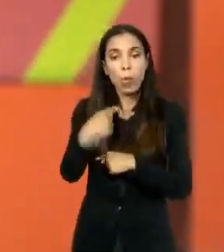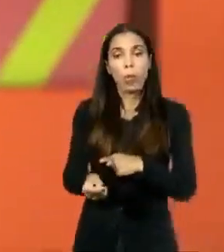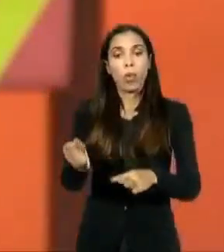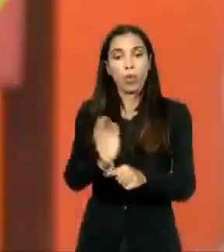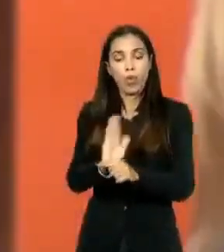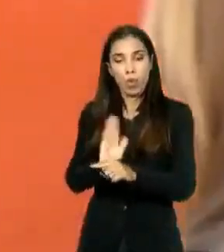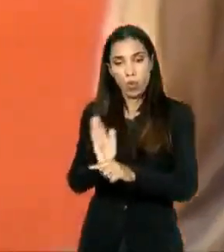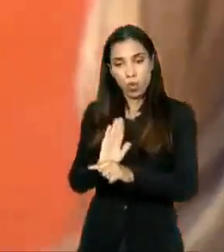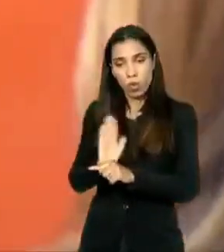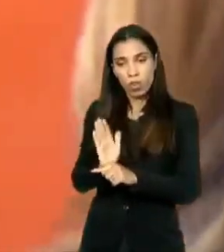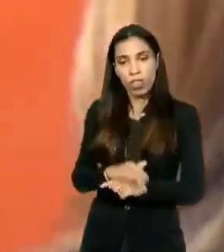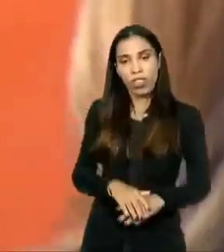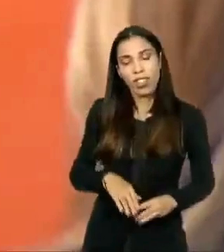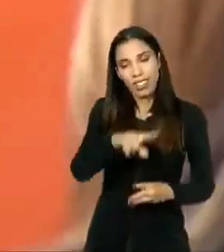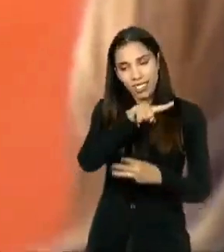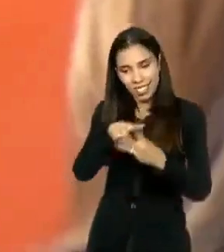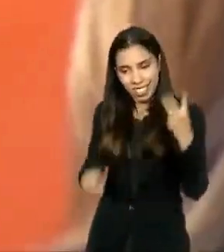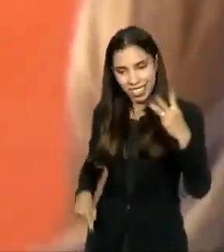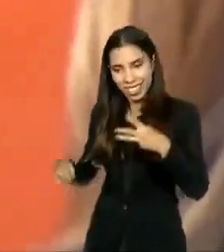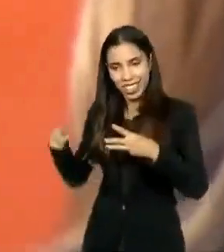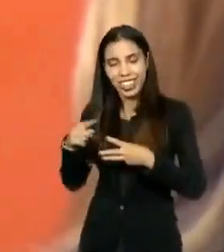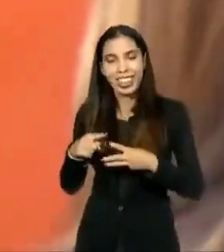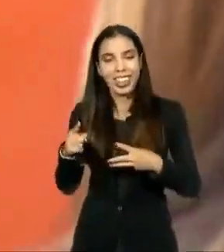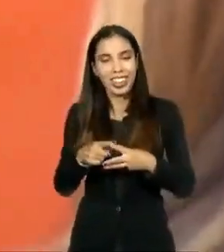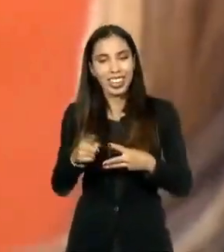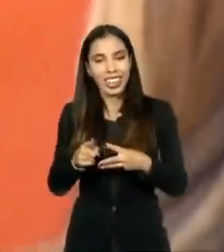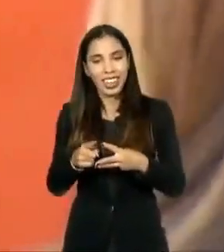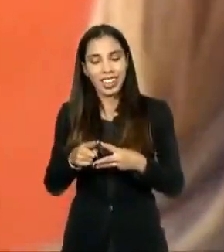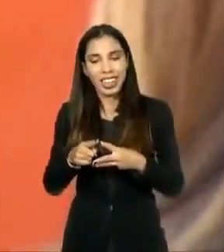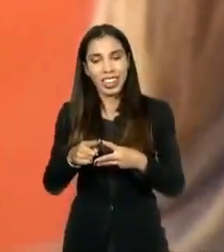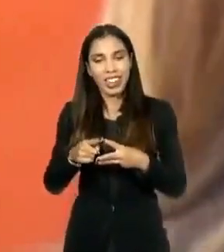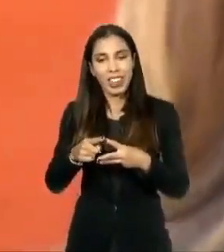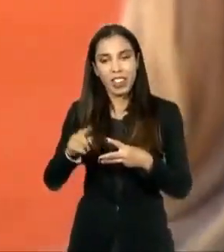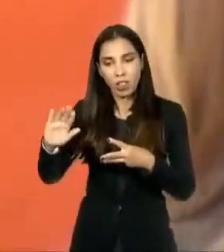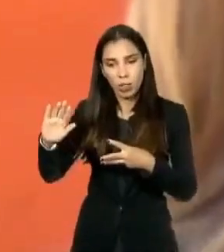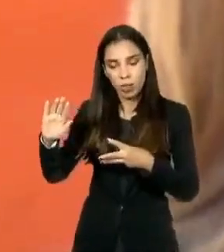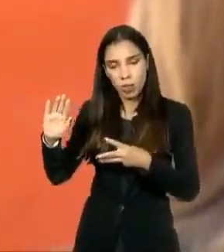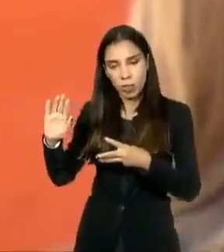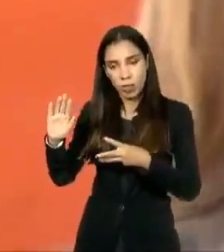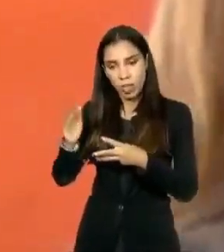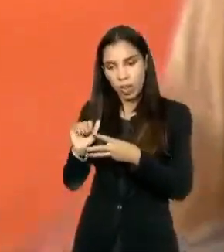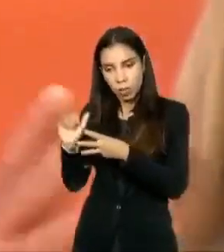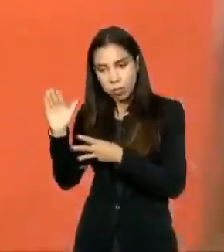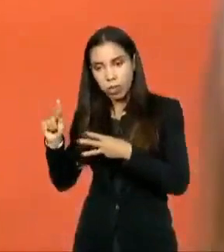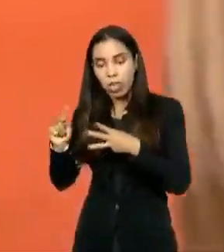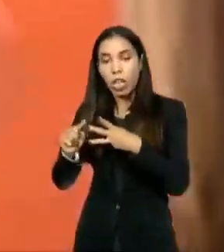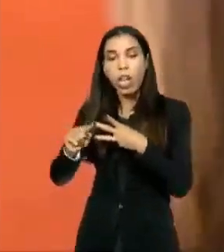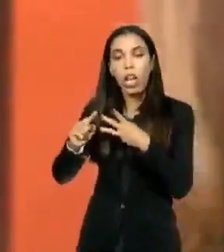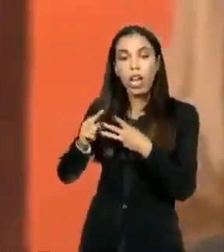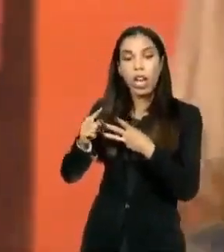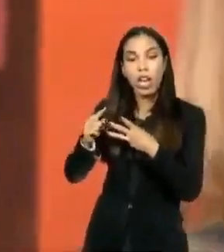Então, fechando a trilogia, que é a gentrificação, a remoção em si, que é, eu estou contando uma história que